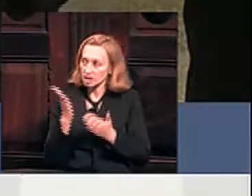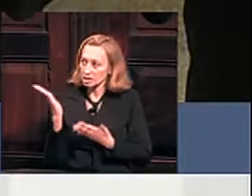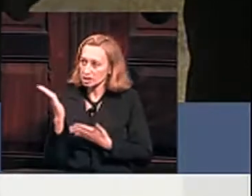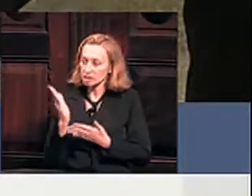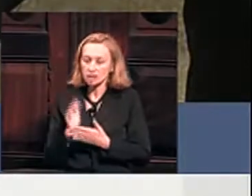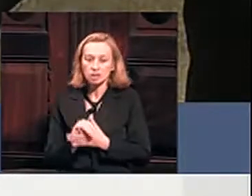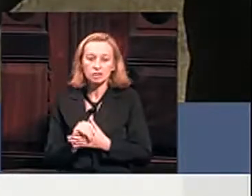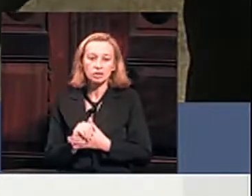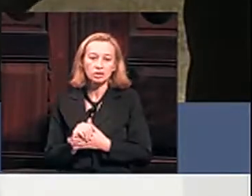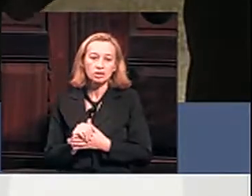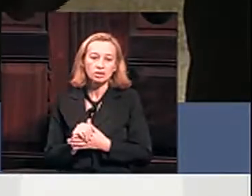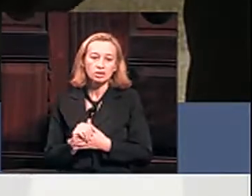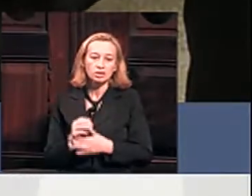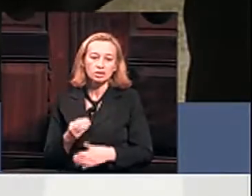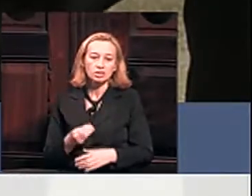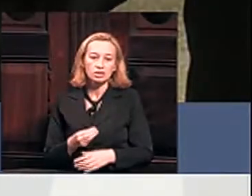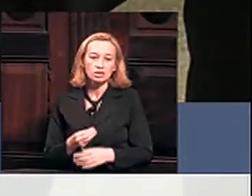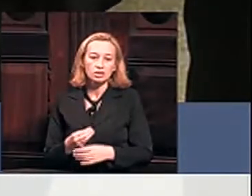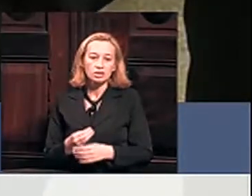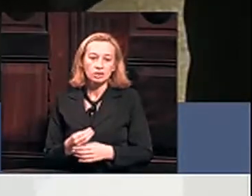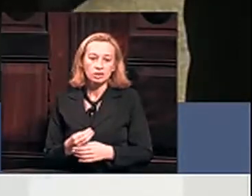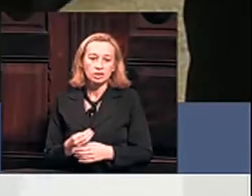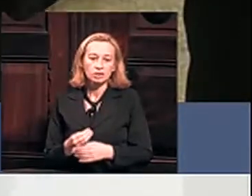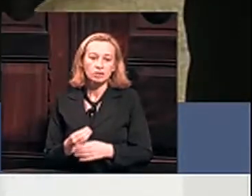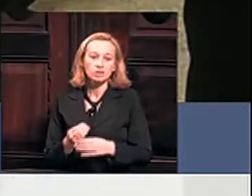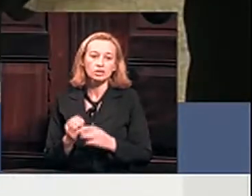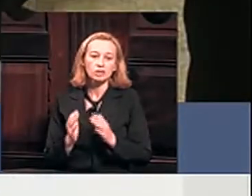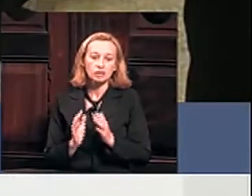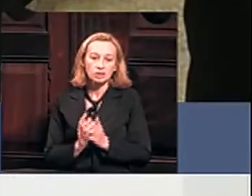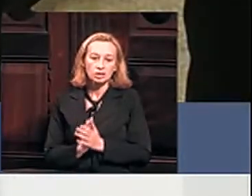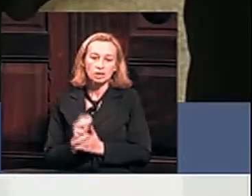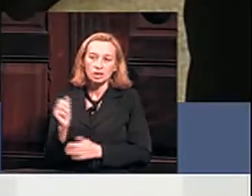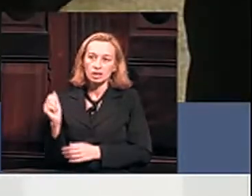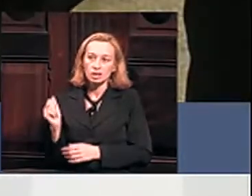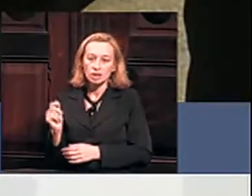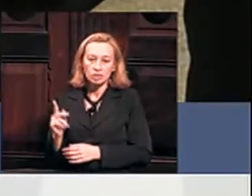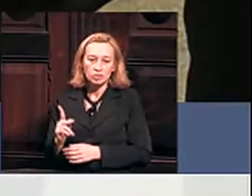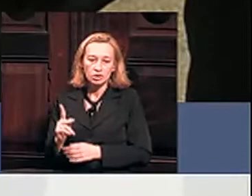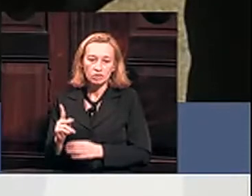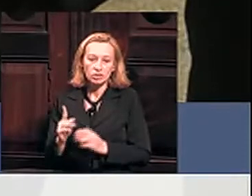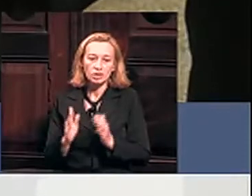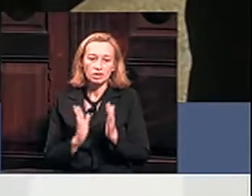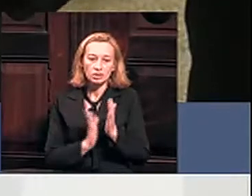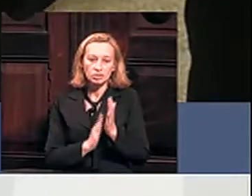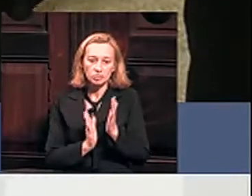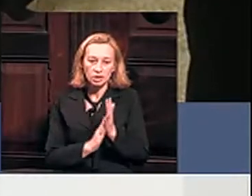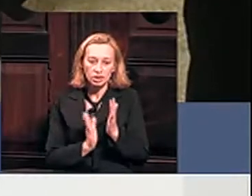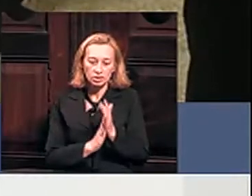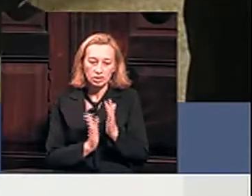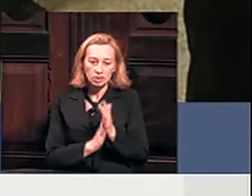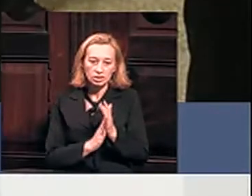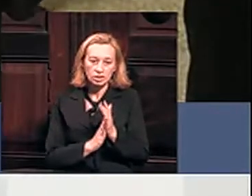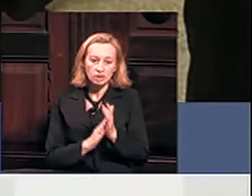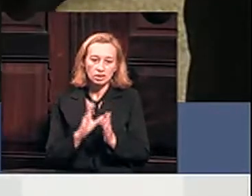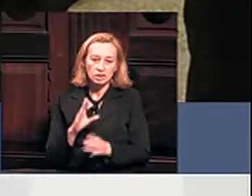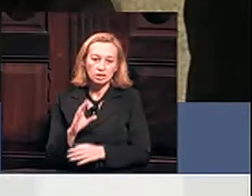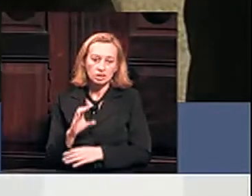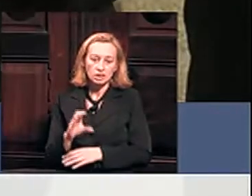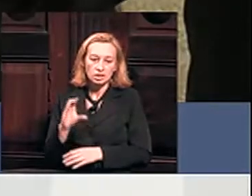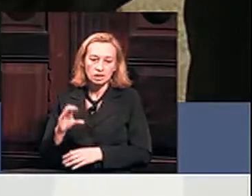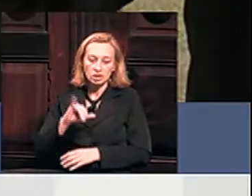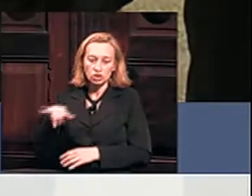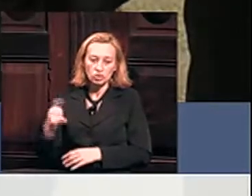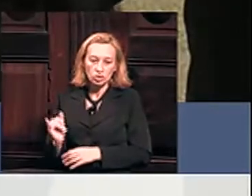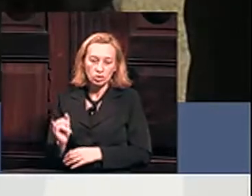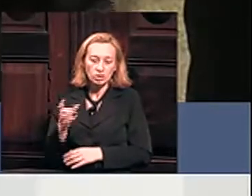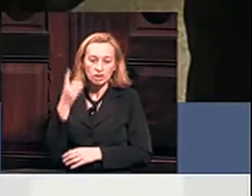o parecer não podia ser outro, favorável ao parecer da CCJ emitido pelo